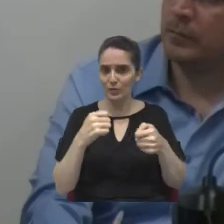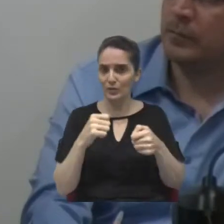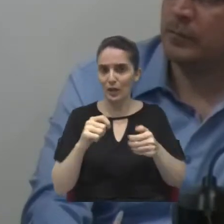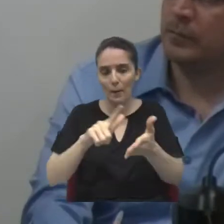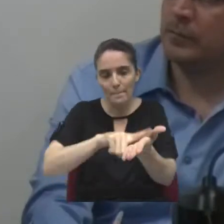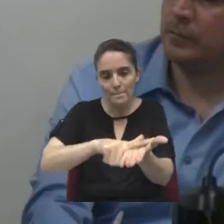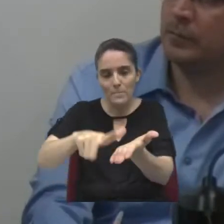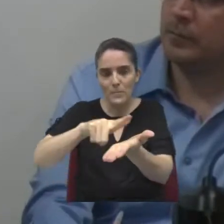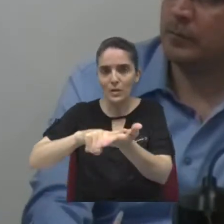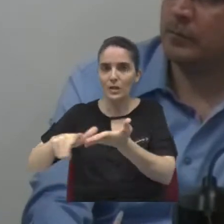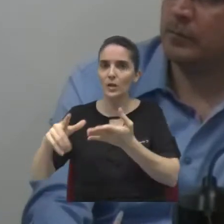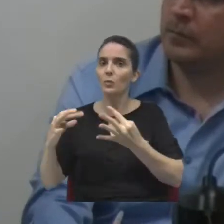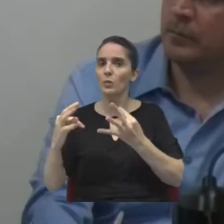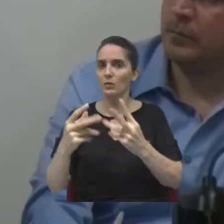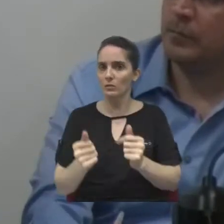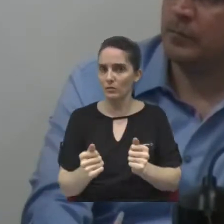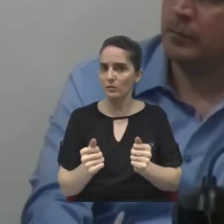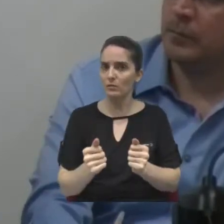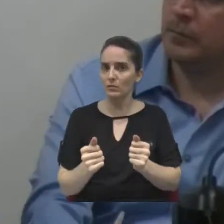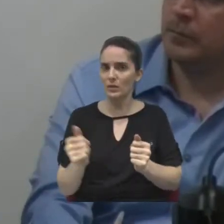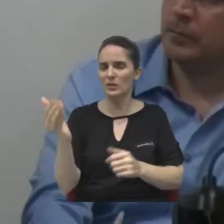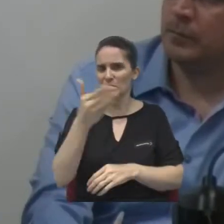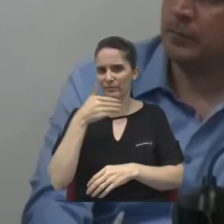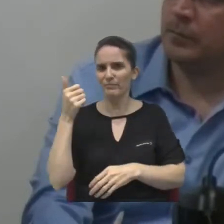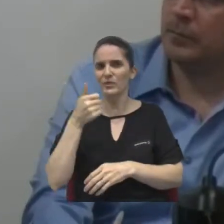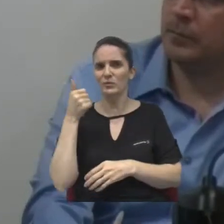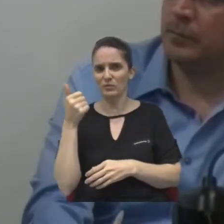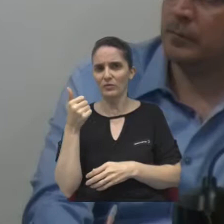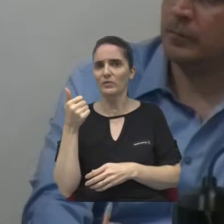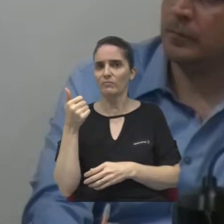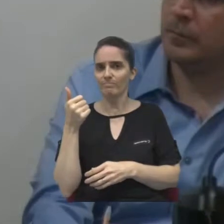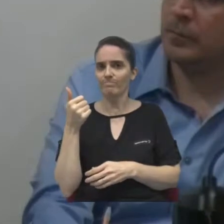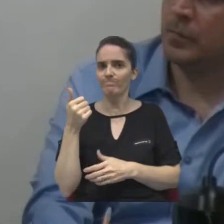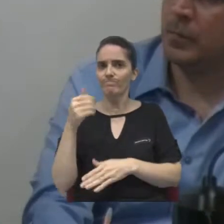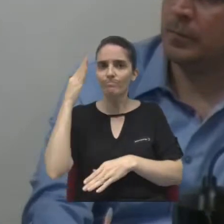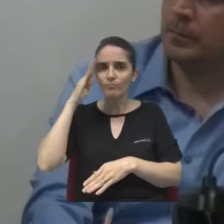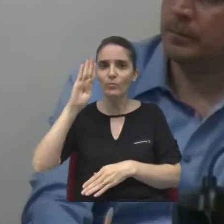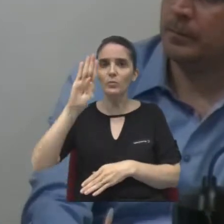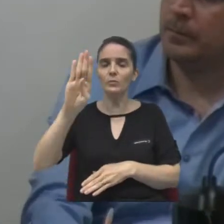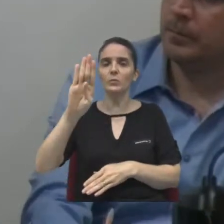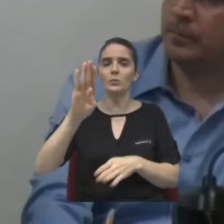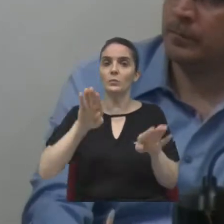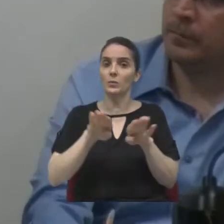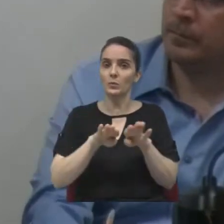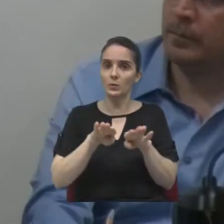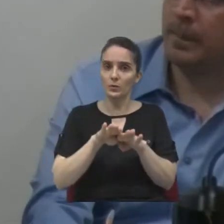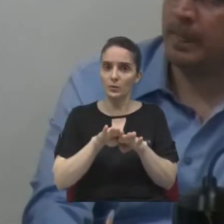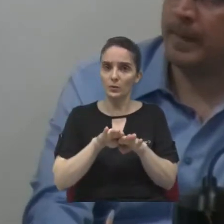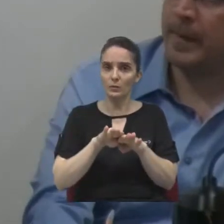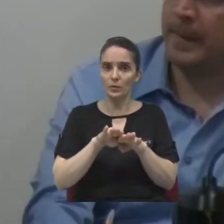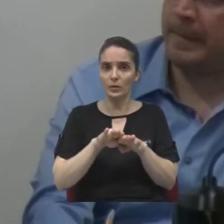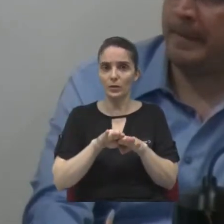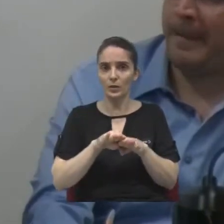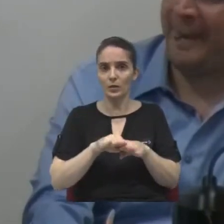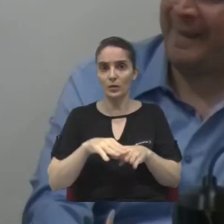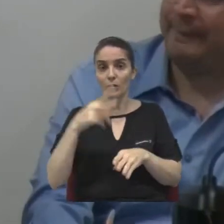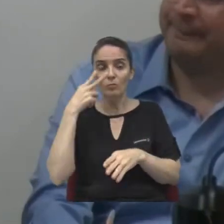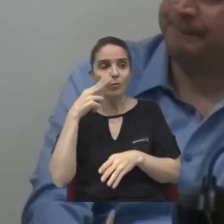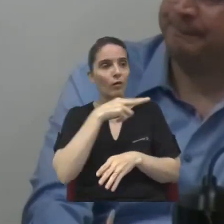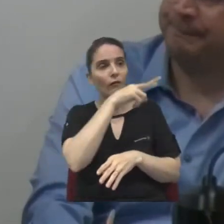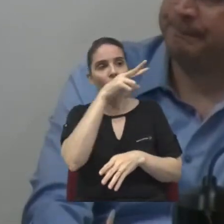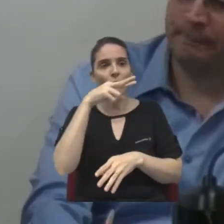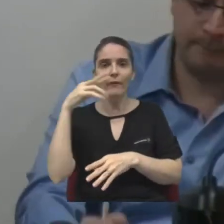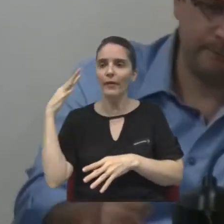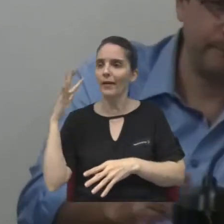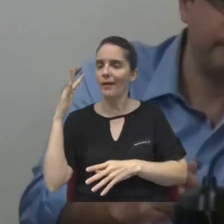limpeza na praça e para que seja melhorado essa situação. Principalmente também no paisagismo, na poda de